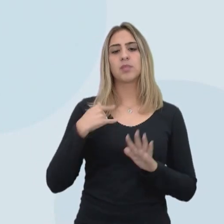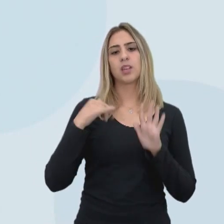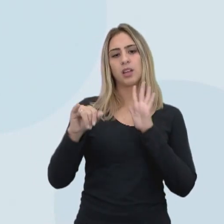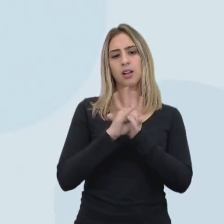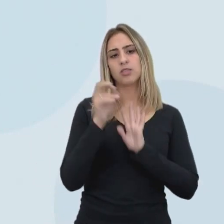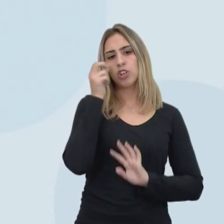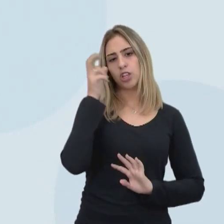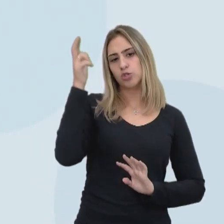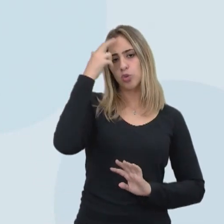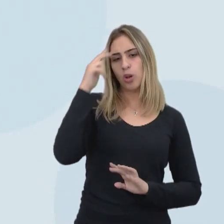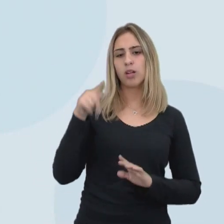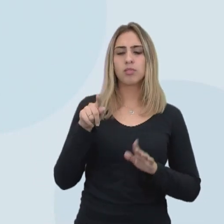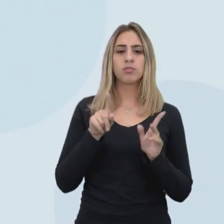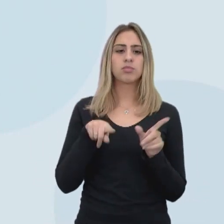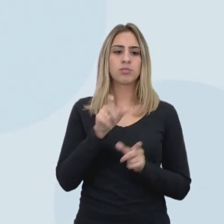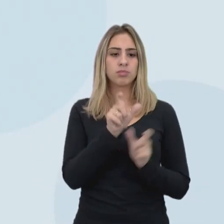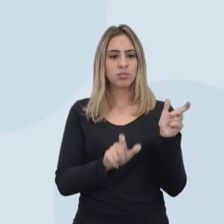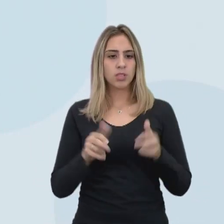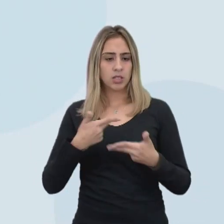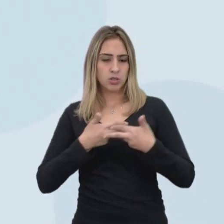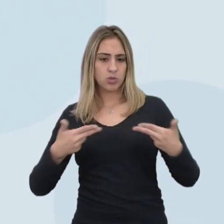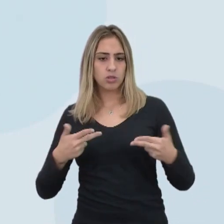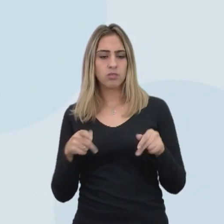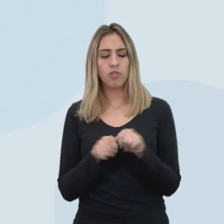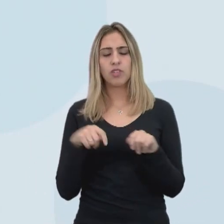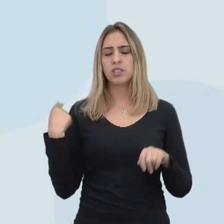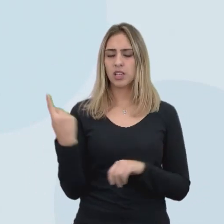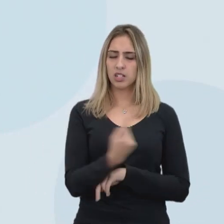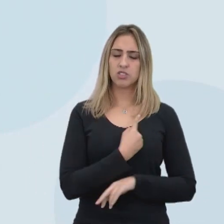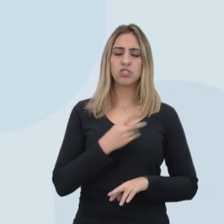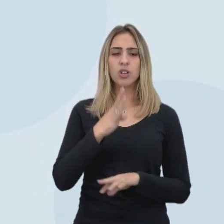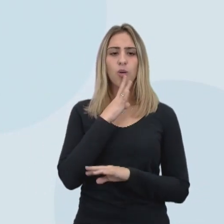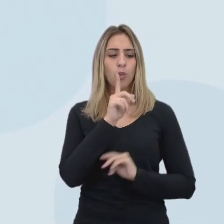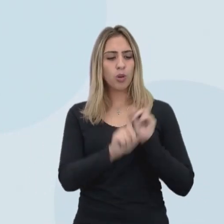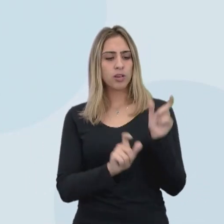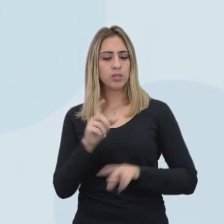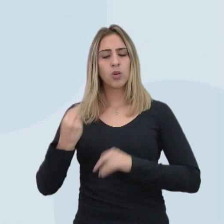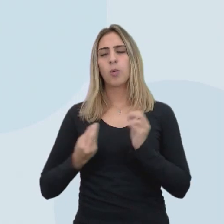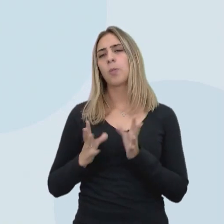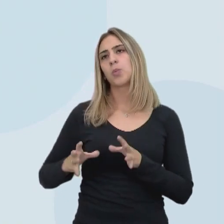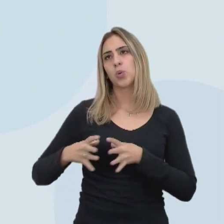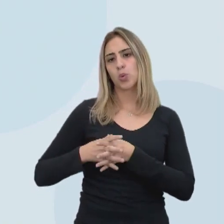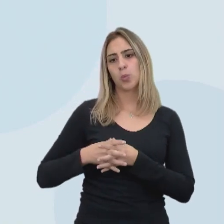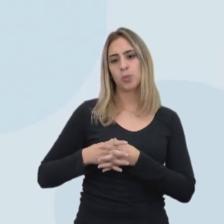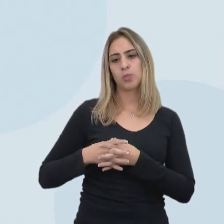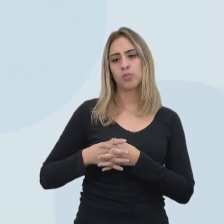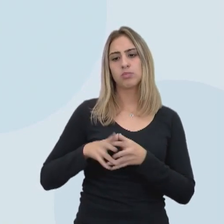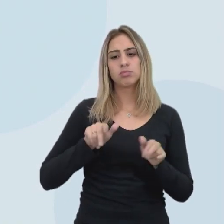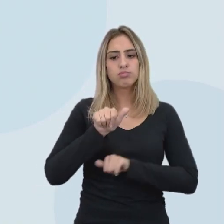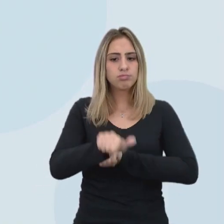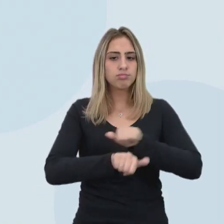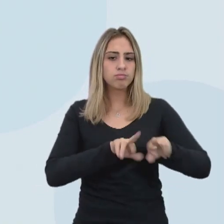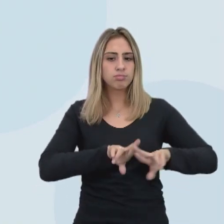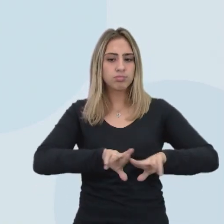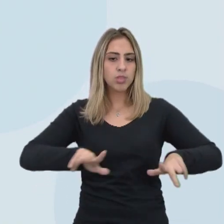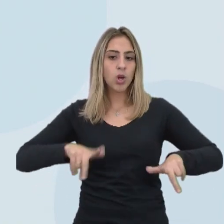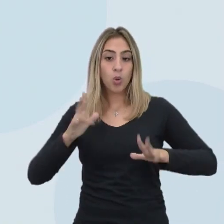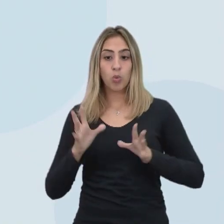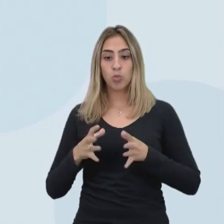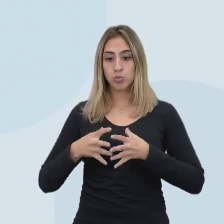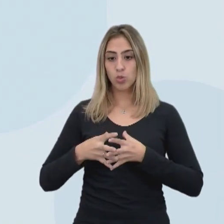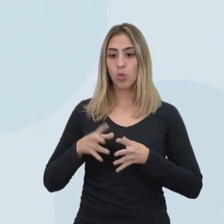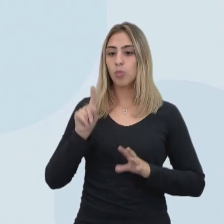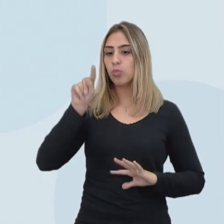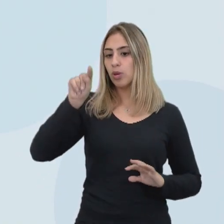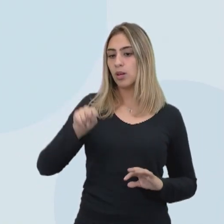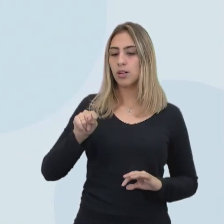identidades culturais, que são esses elementos que vão fazer com que a gente se reconheça enquanto grupo, né? E se diferencie dos outros grupos que